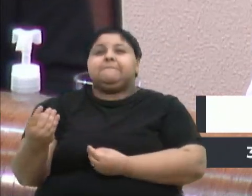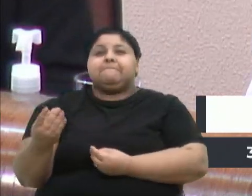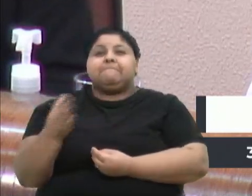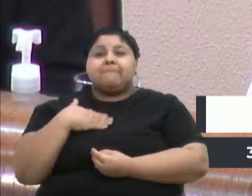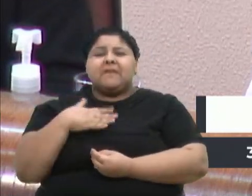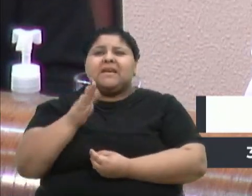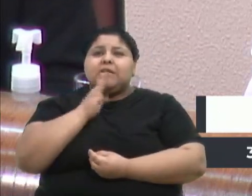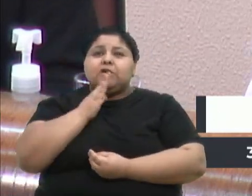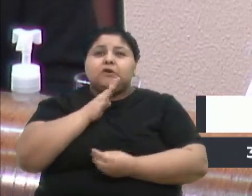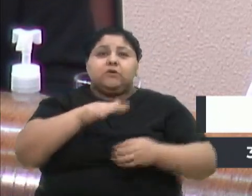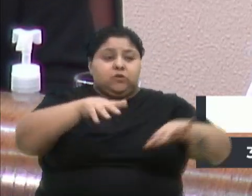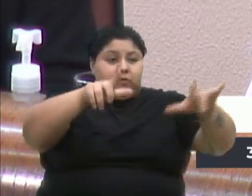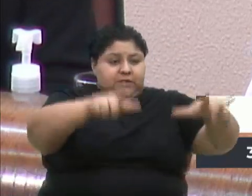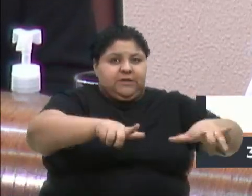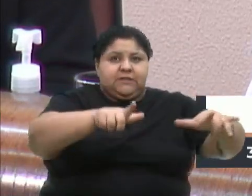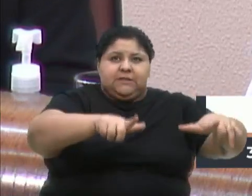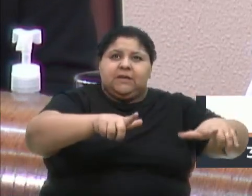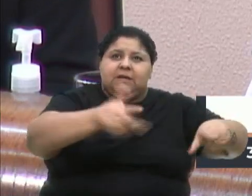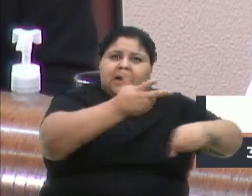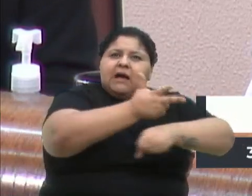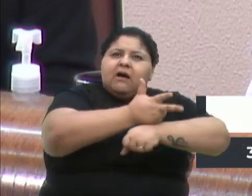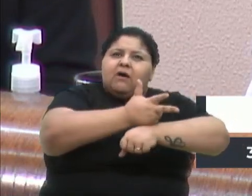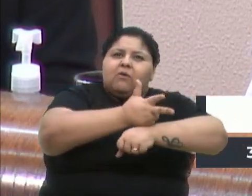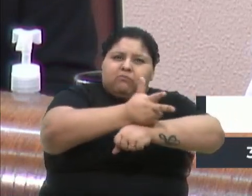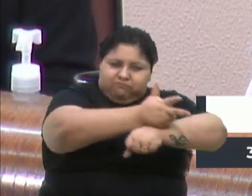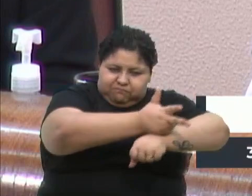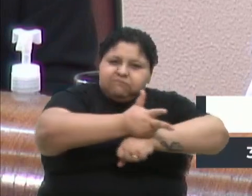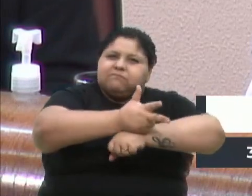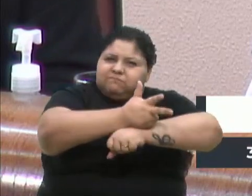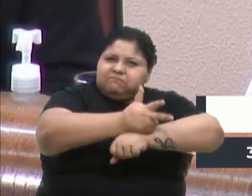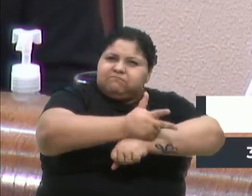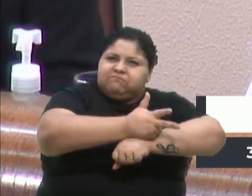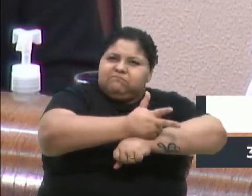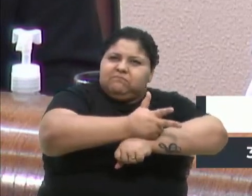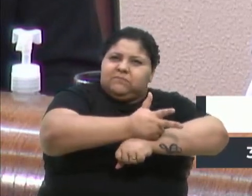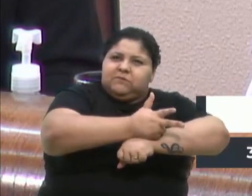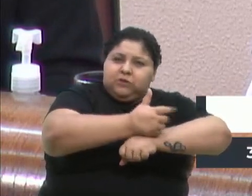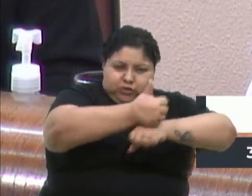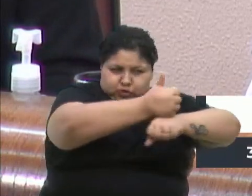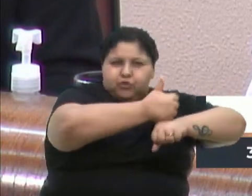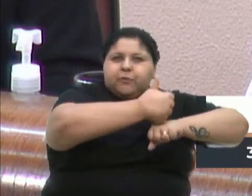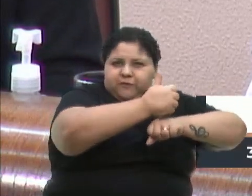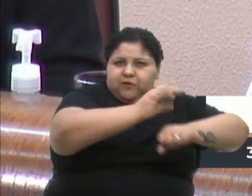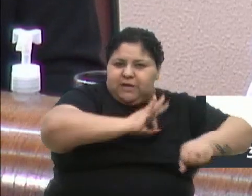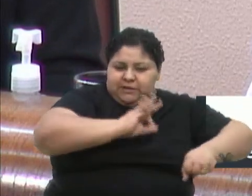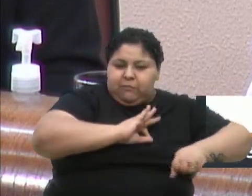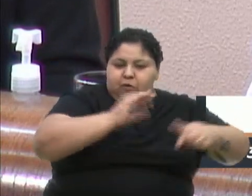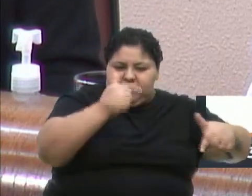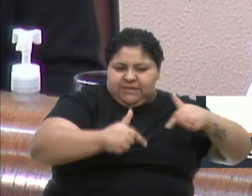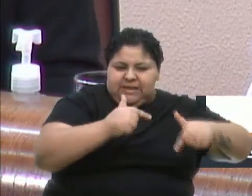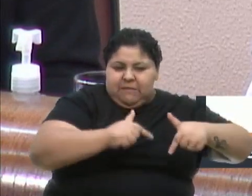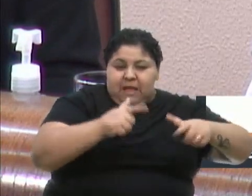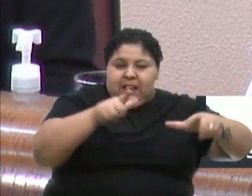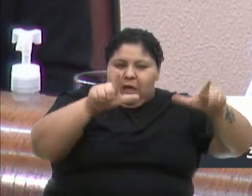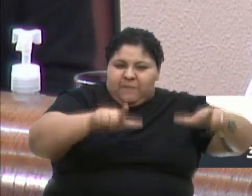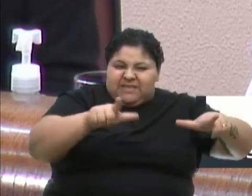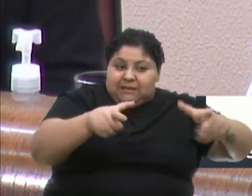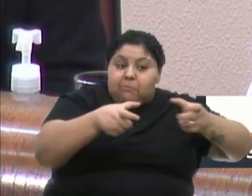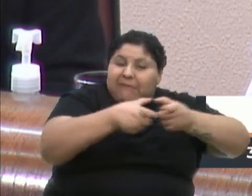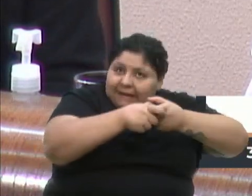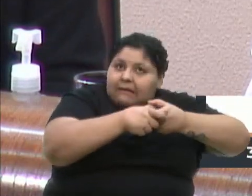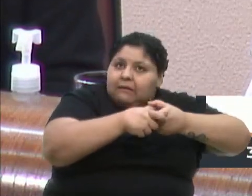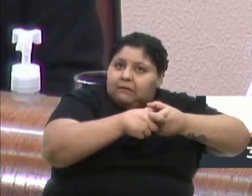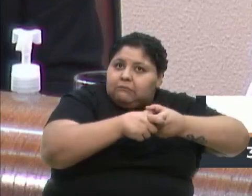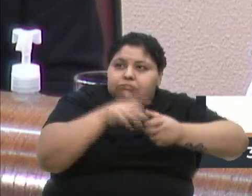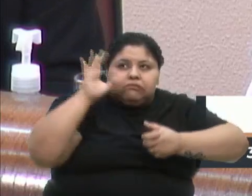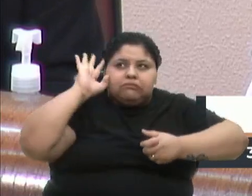onde fica ali as câmaras, né, onde eles estão trabalhando, e é pequena, já é bem pequena. Né? Imagina o